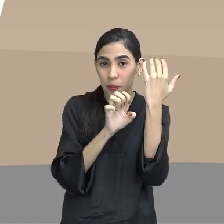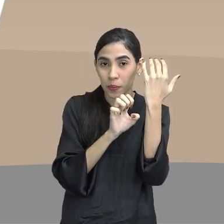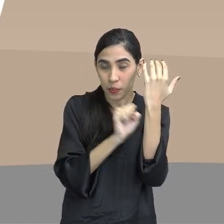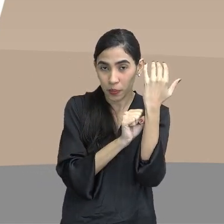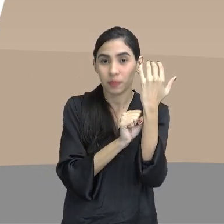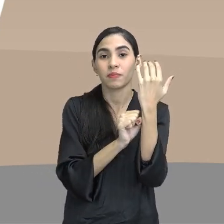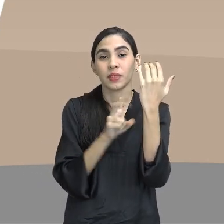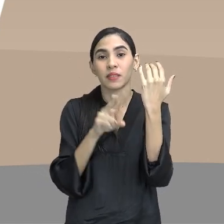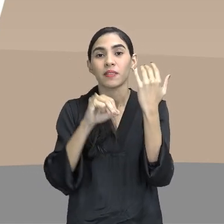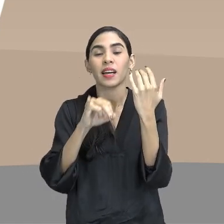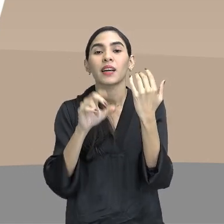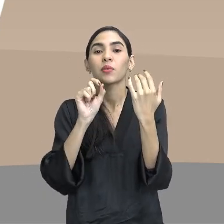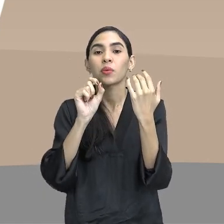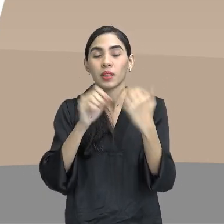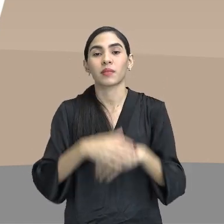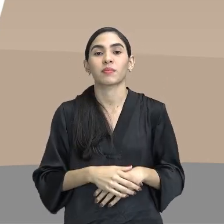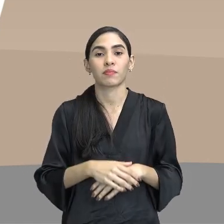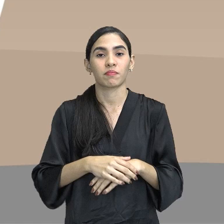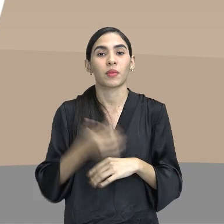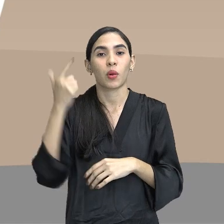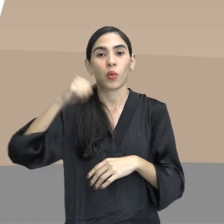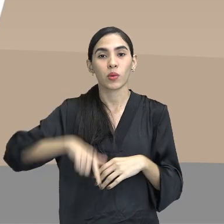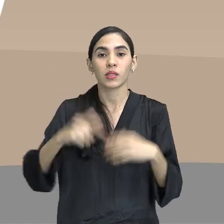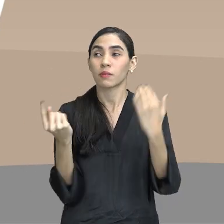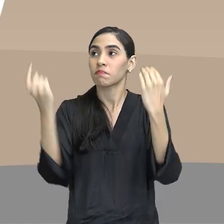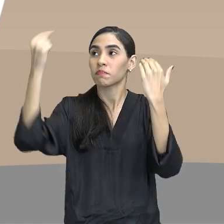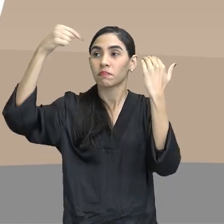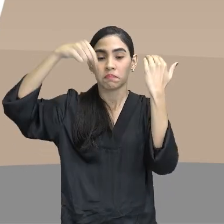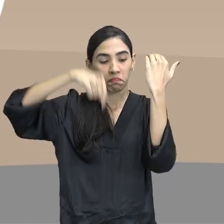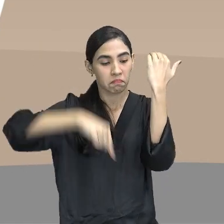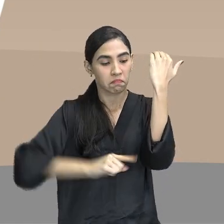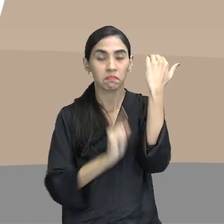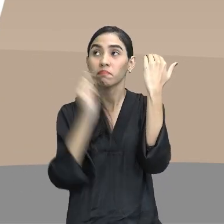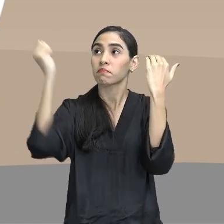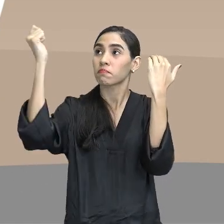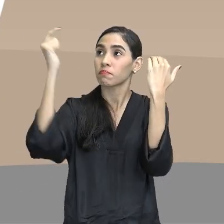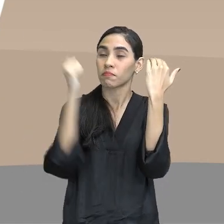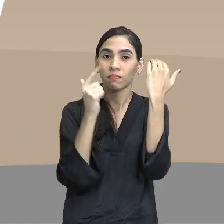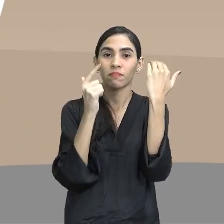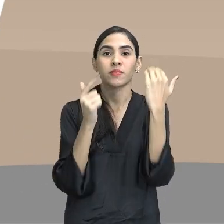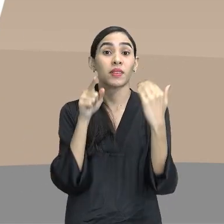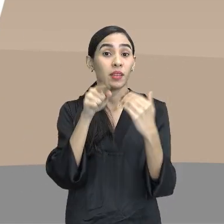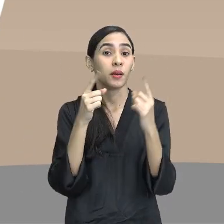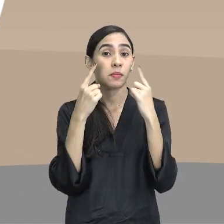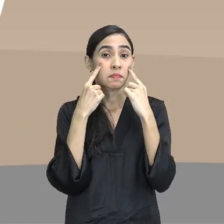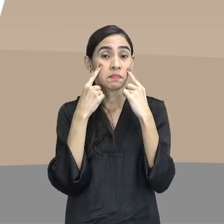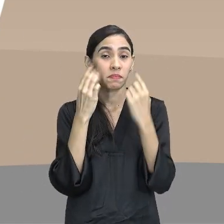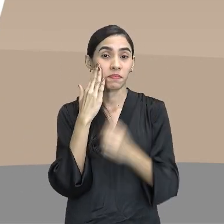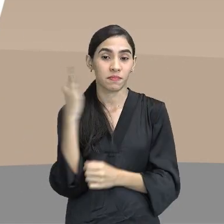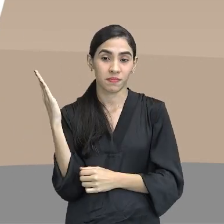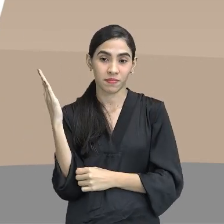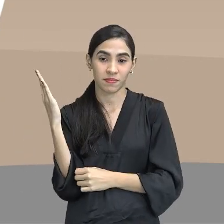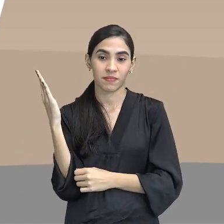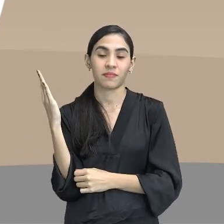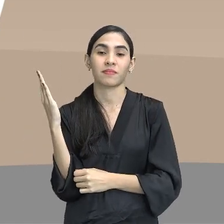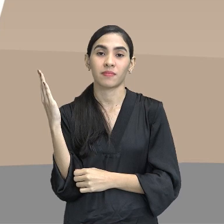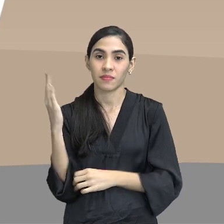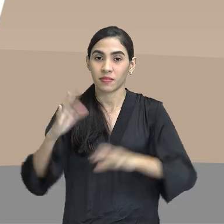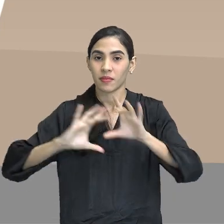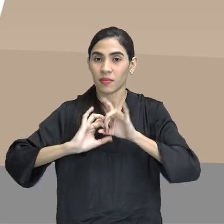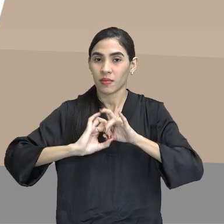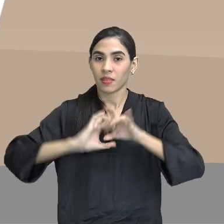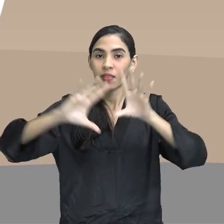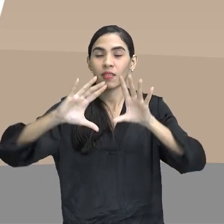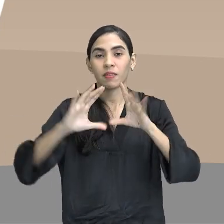atmosférico, e vão poder realizar o seu processo de fotossíntese. Então, repara nesse ciclo, né, que ele está sendo liberado aí, o